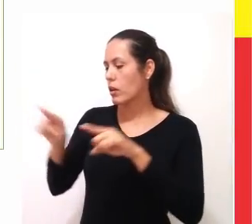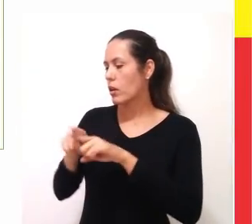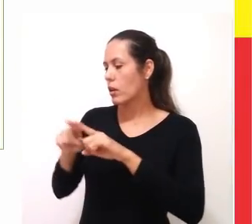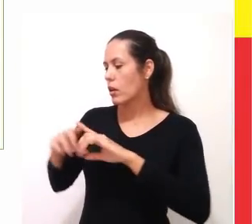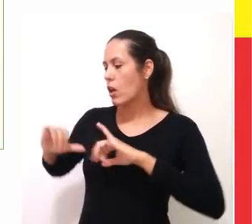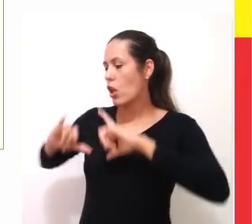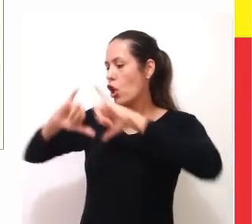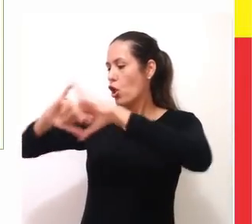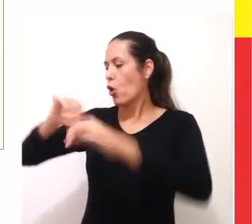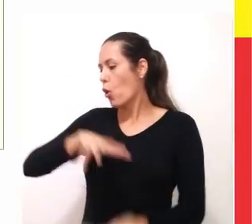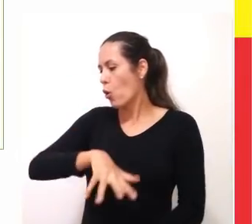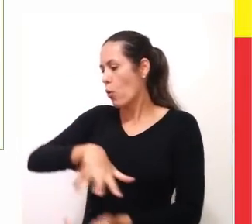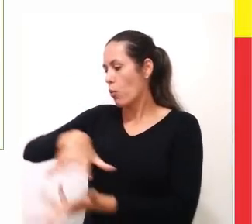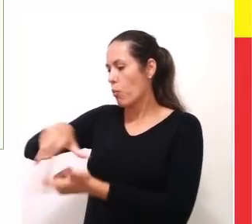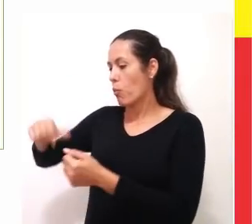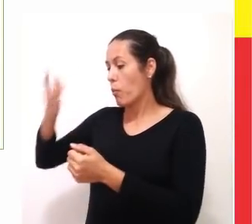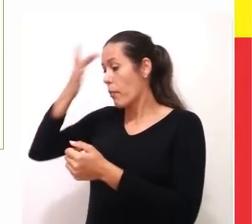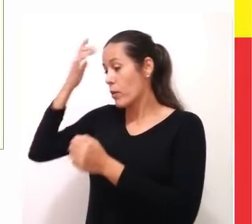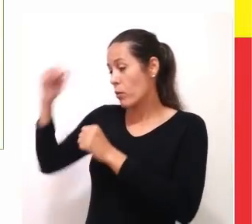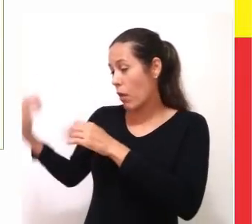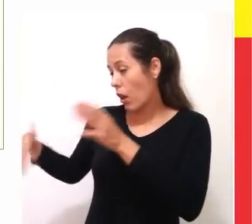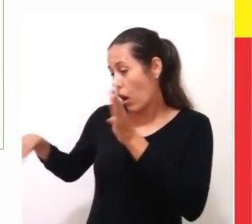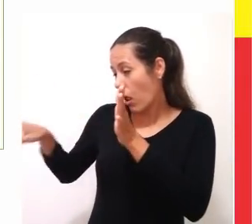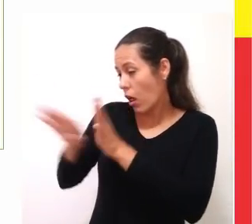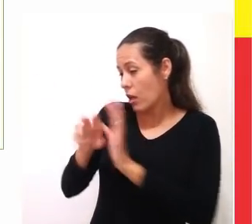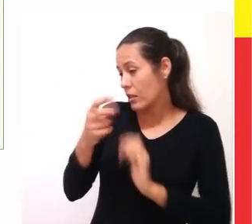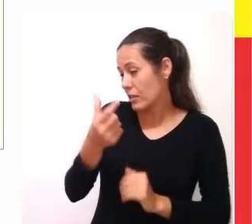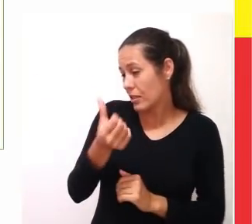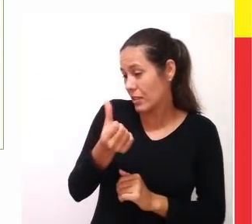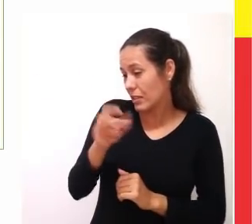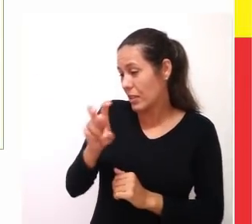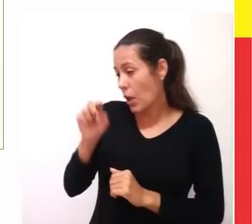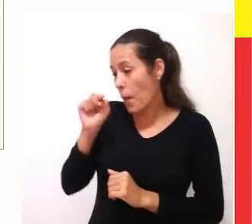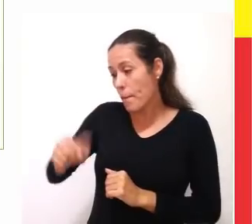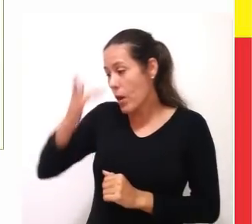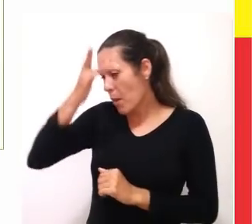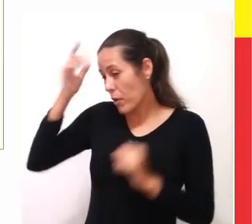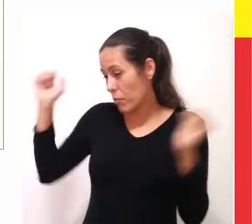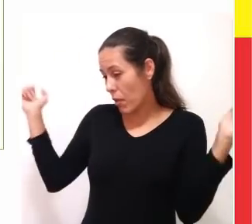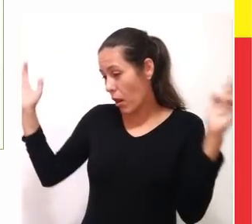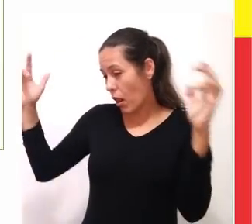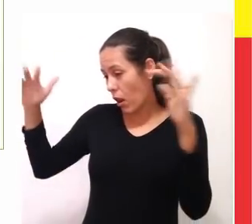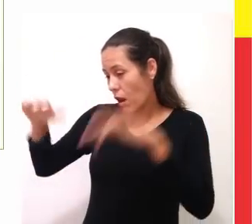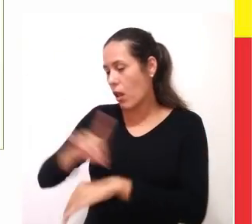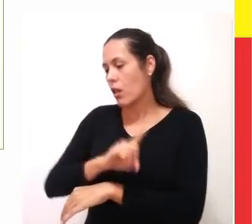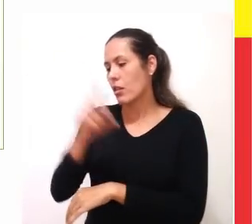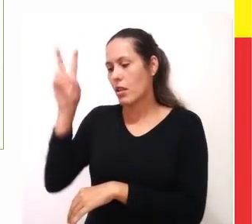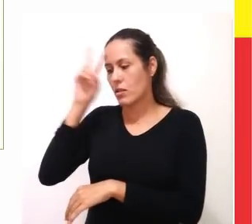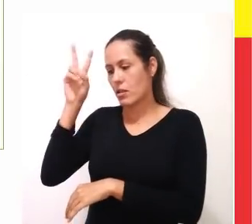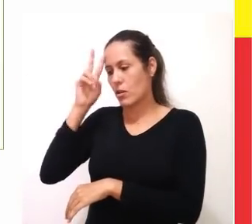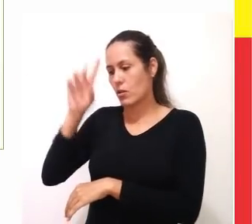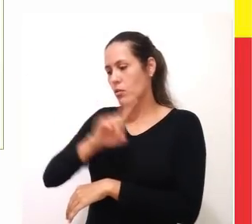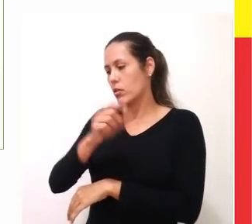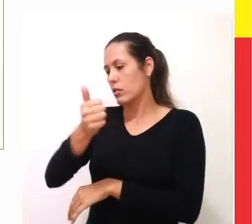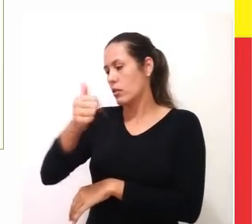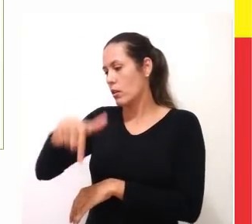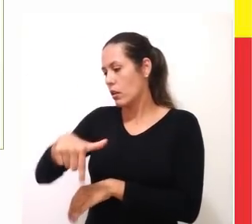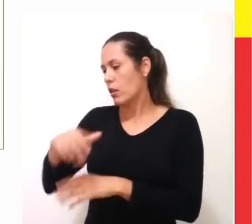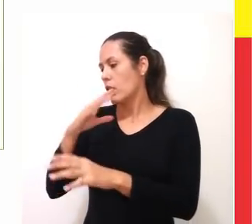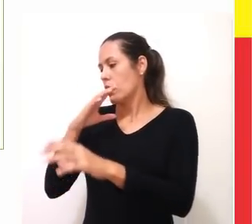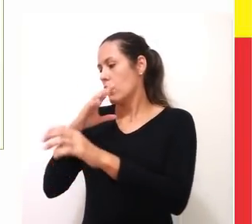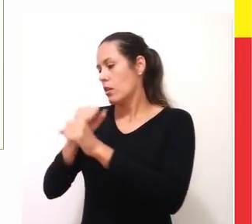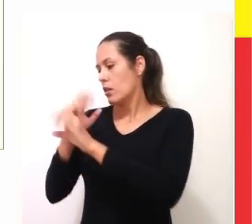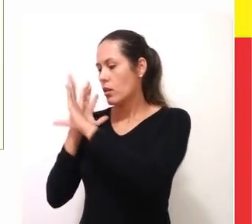Chegou a reunir 65.000 pessoas na segunda, dia 17, nos cálculos do Instituto